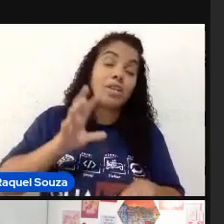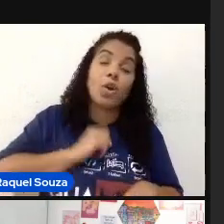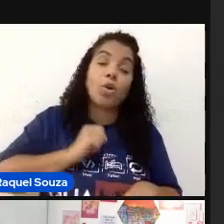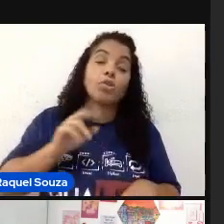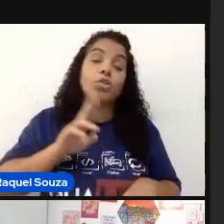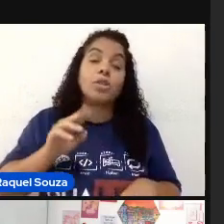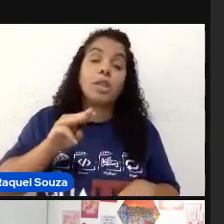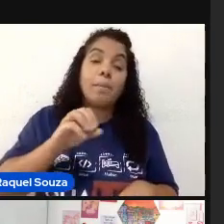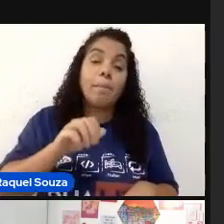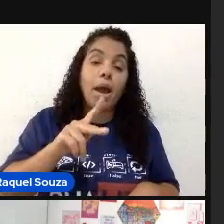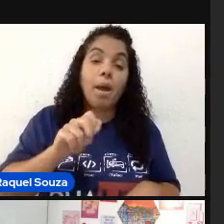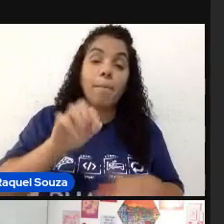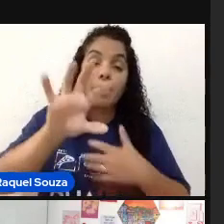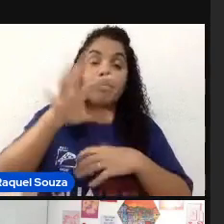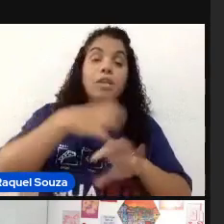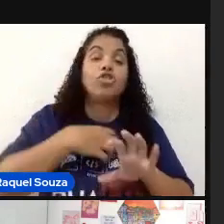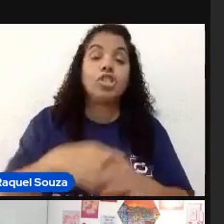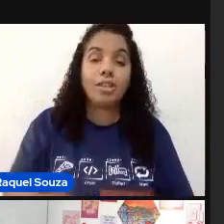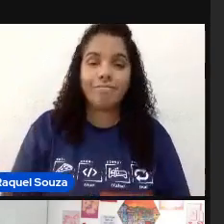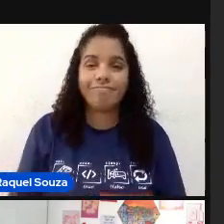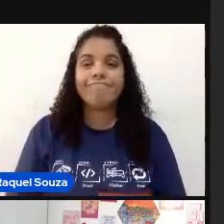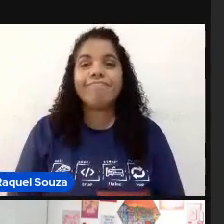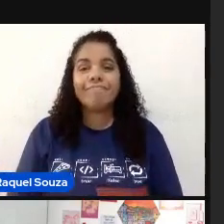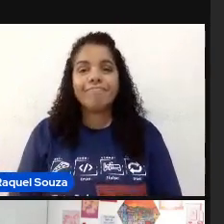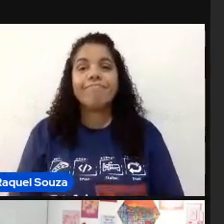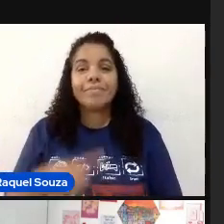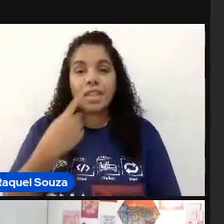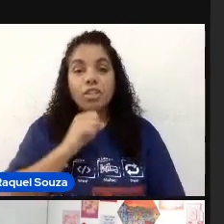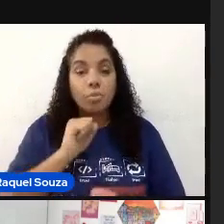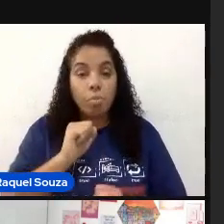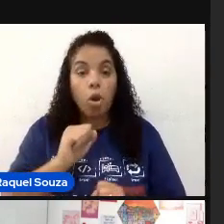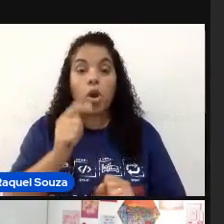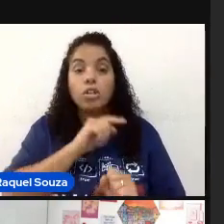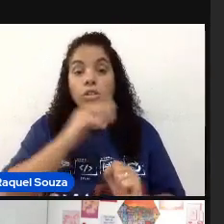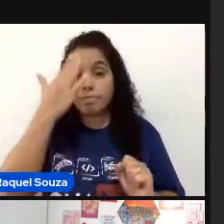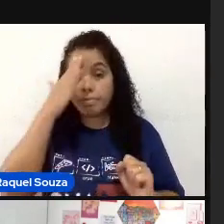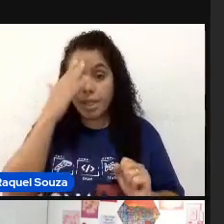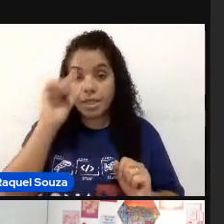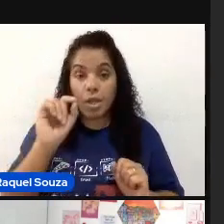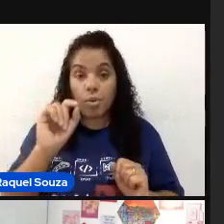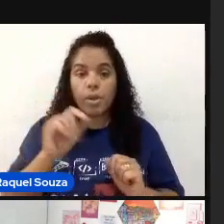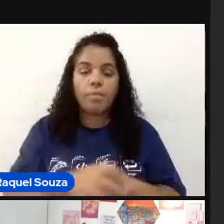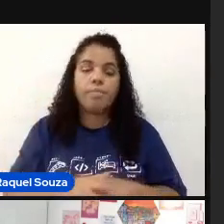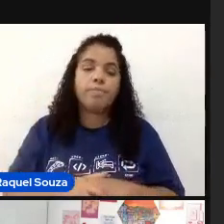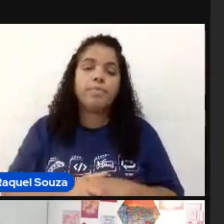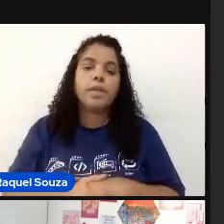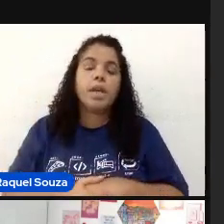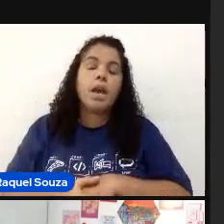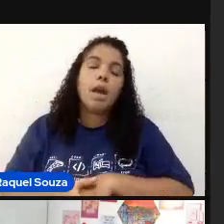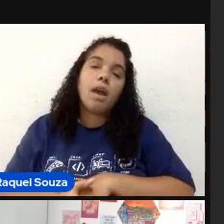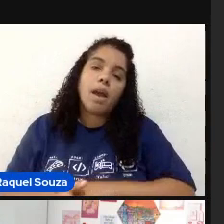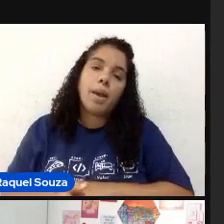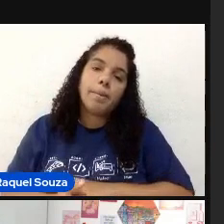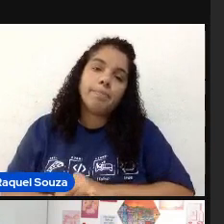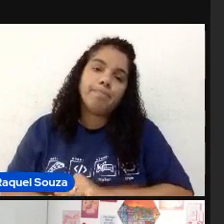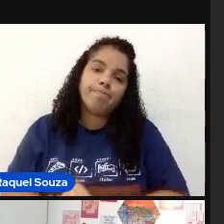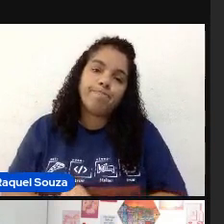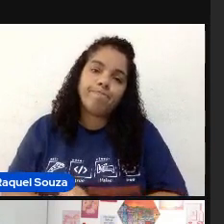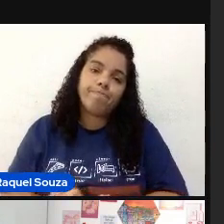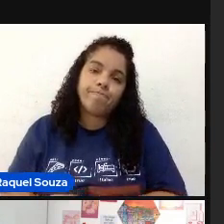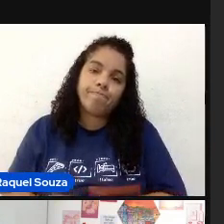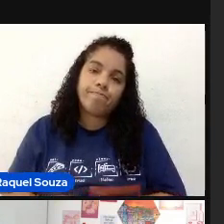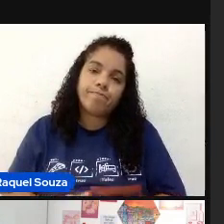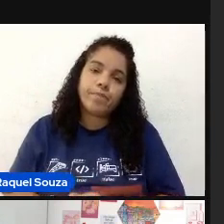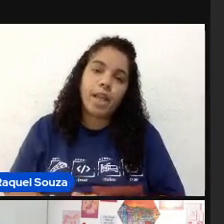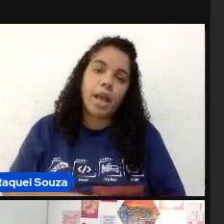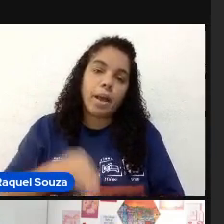mapa de empatia, que a gente pode entender da seguinte forma. O mapa de empatia,